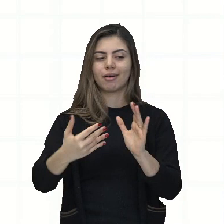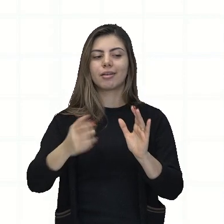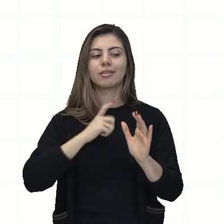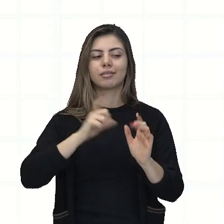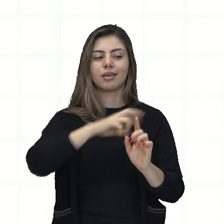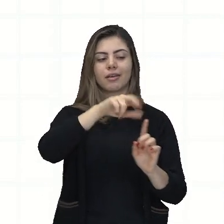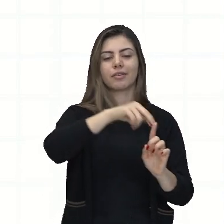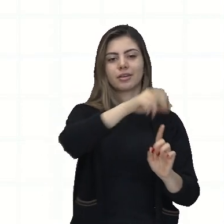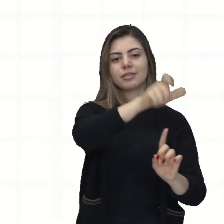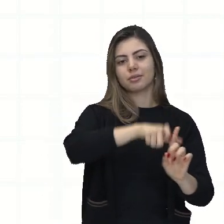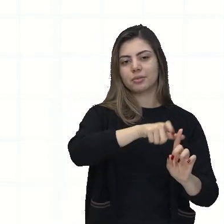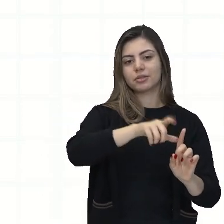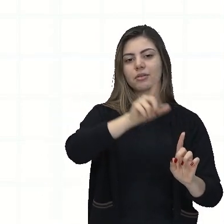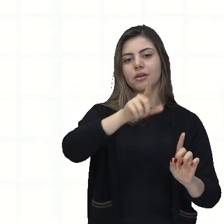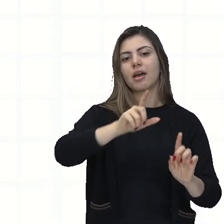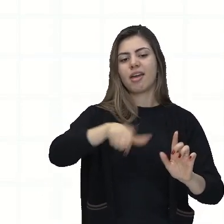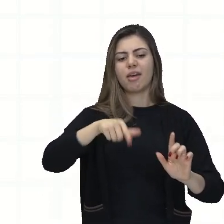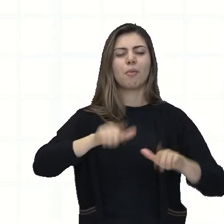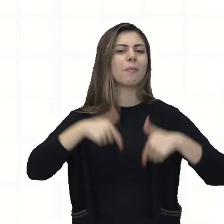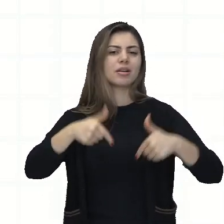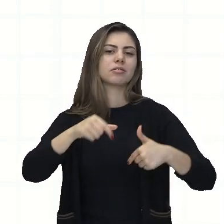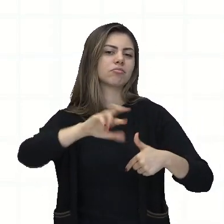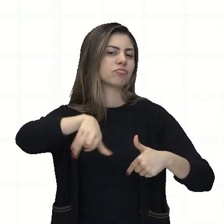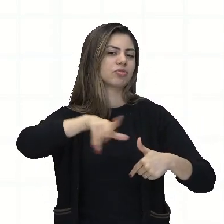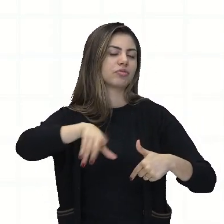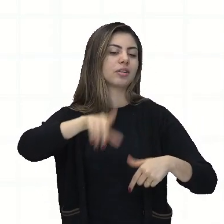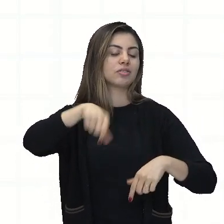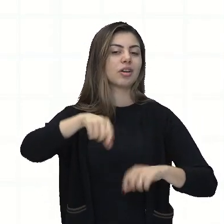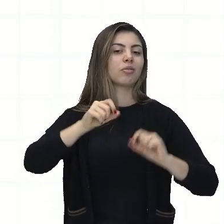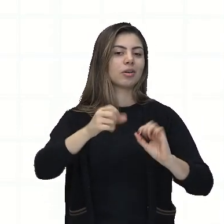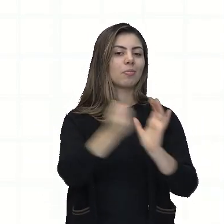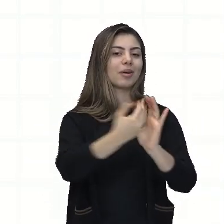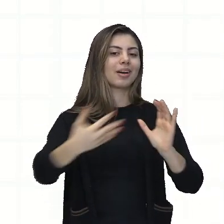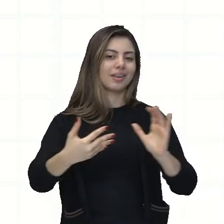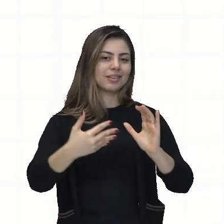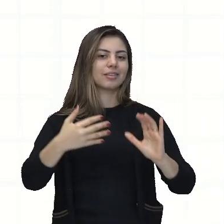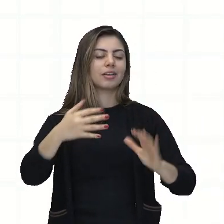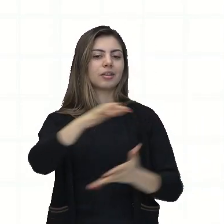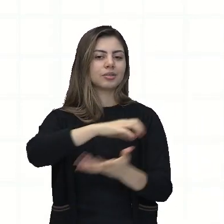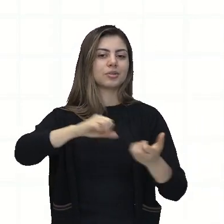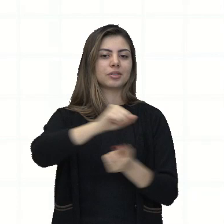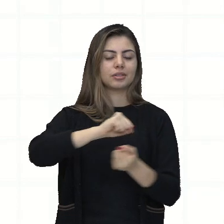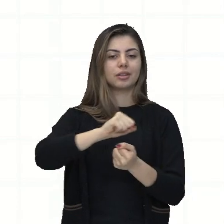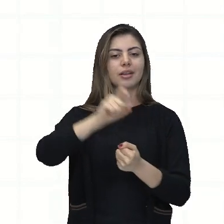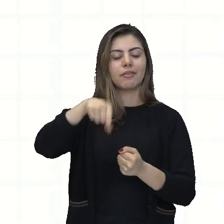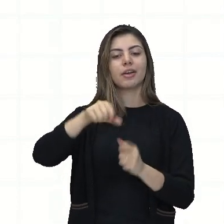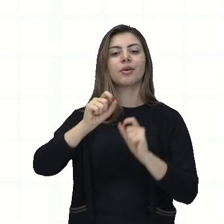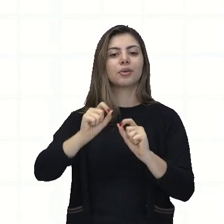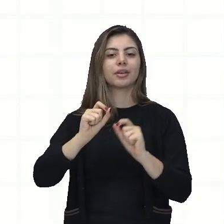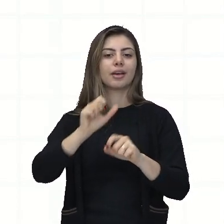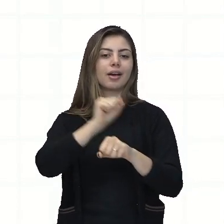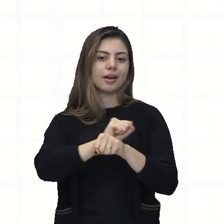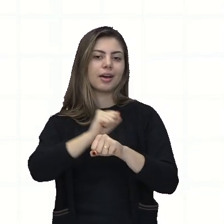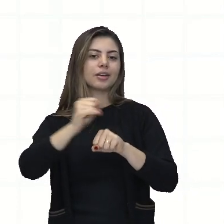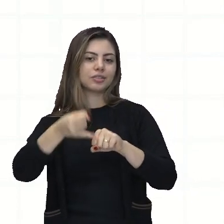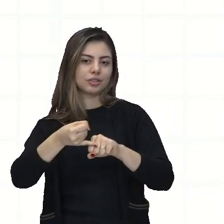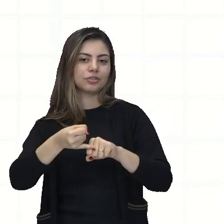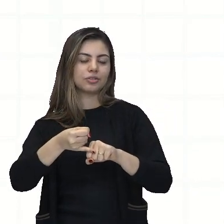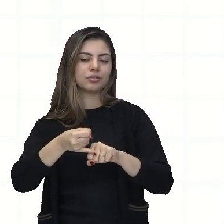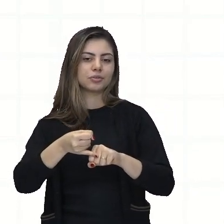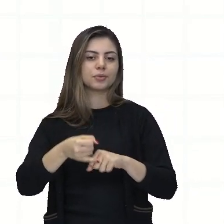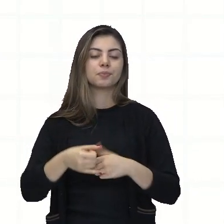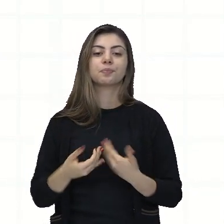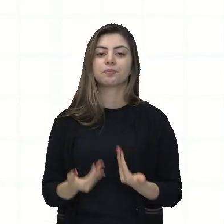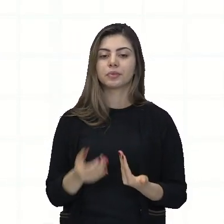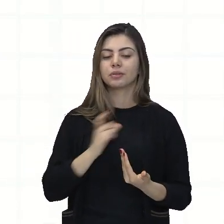sujeito, não é uma ação. Sustentável é o meu adjetivo quando a gente se trata de